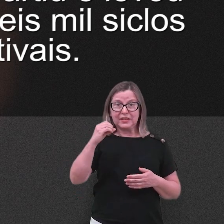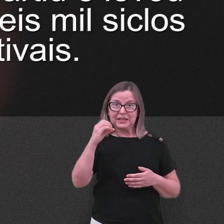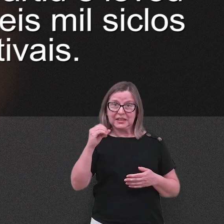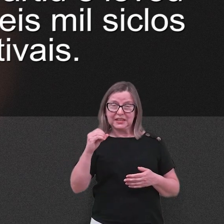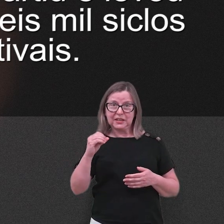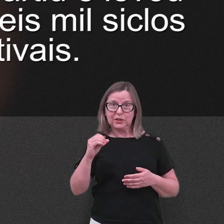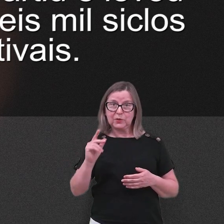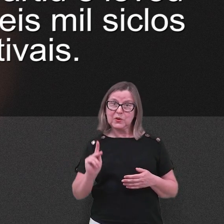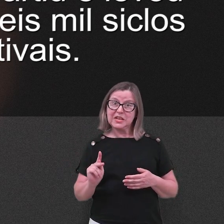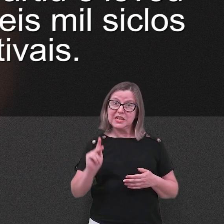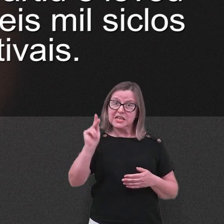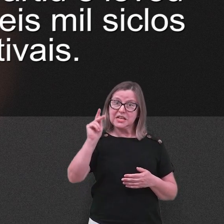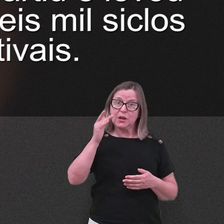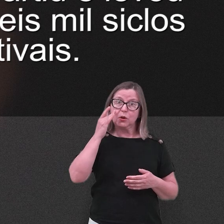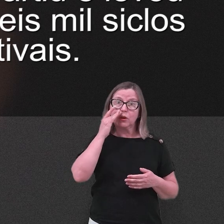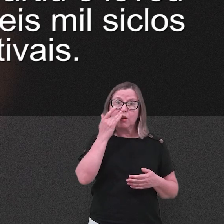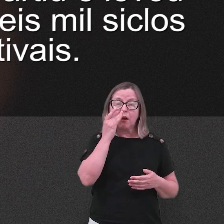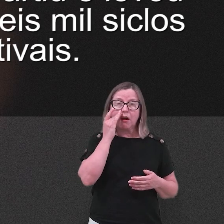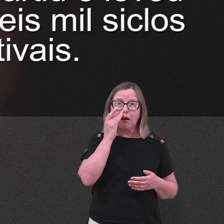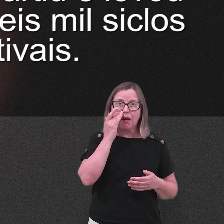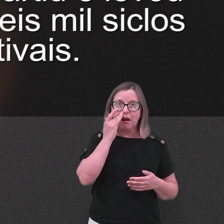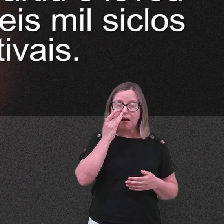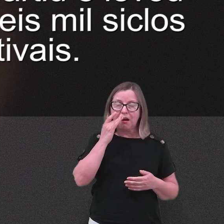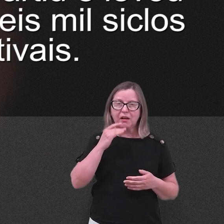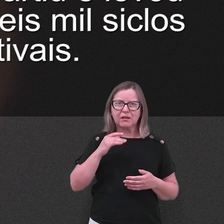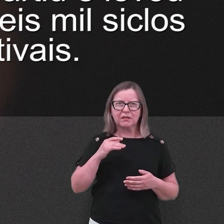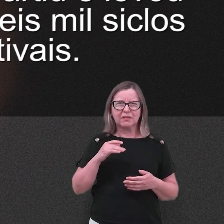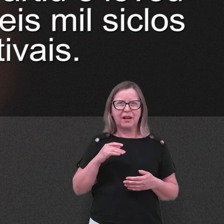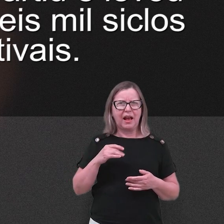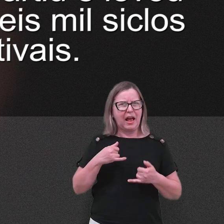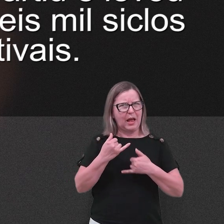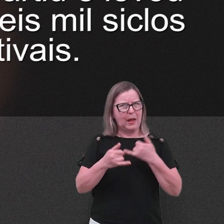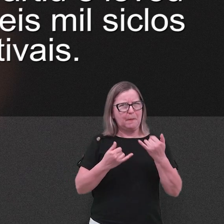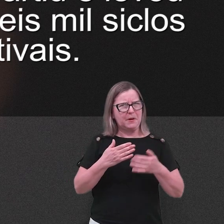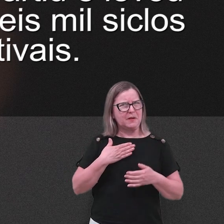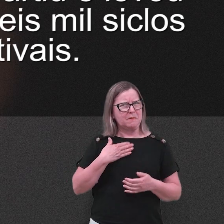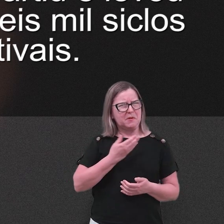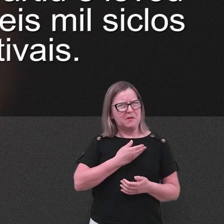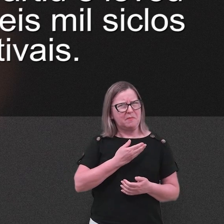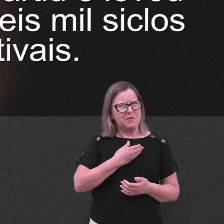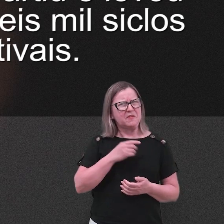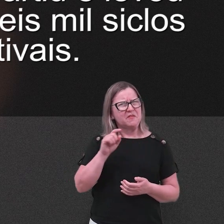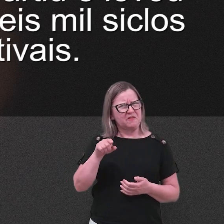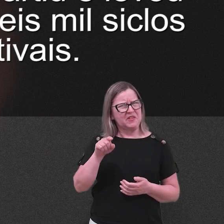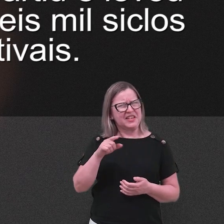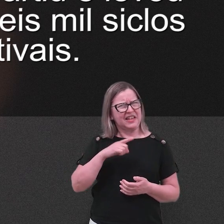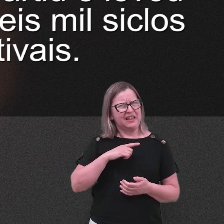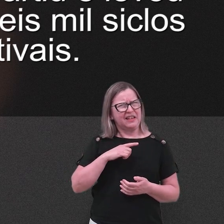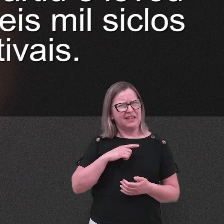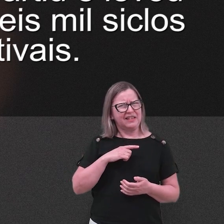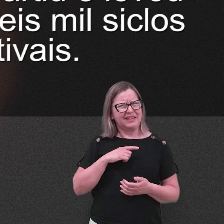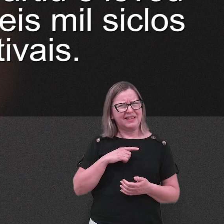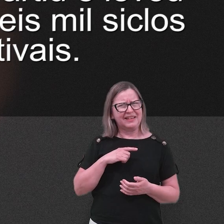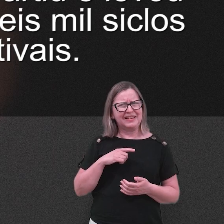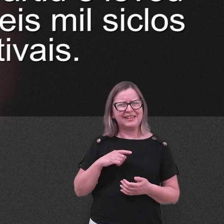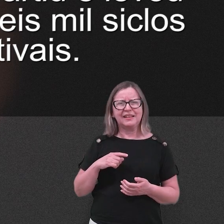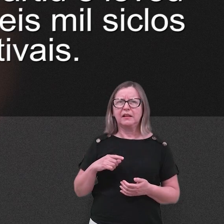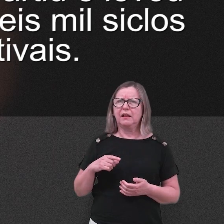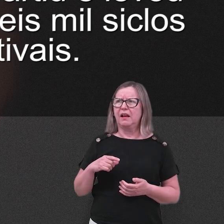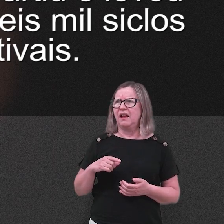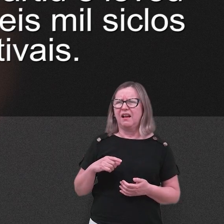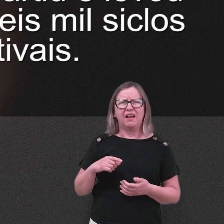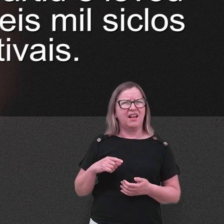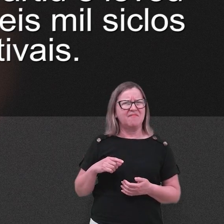Até brinquei com o Kennedy e falou, você tem aí 900 quilos de ouro aí na sua casa, aí que você mexe com isso? Ele falou, pastor, não tem nem 5 gramas. Falei,